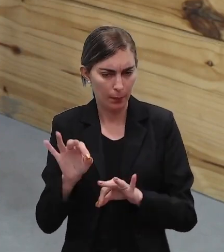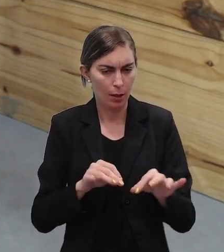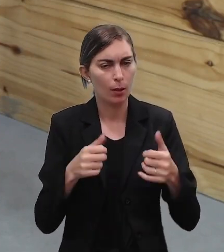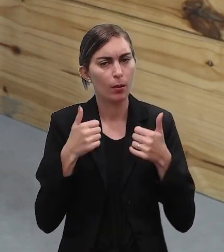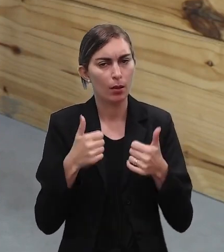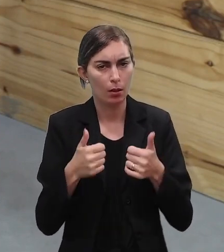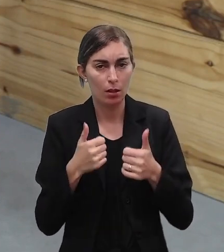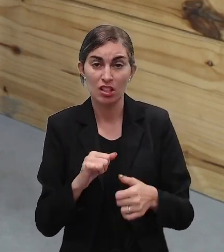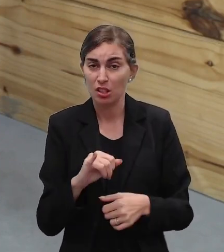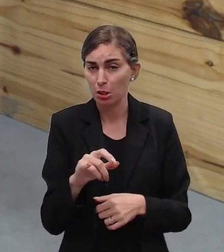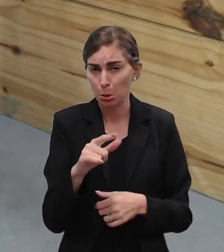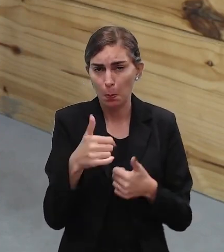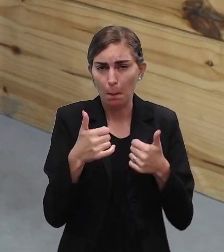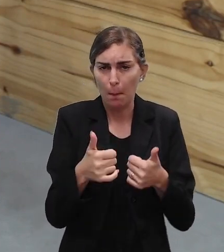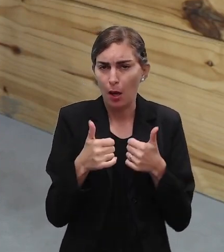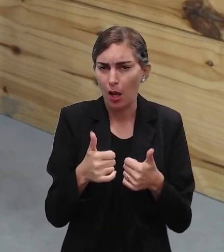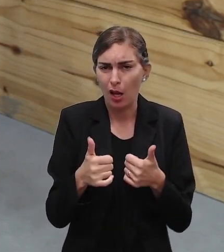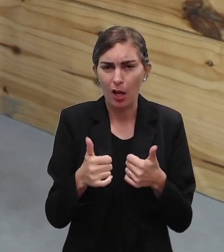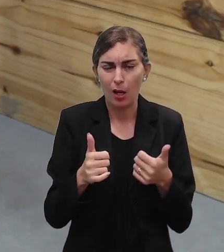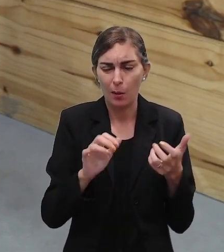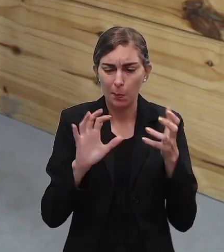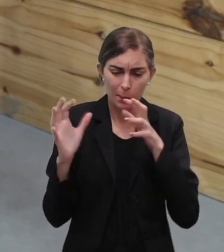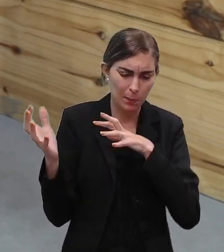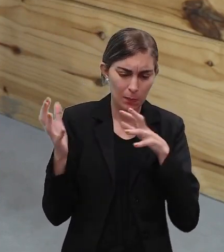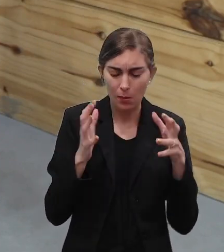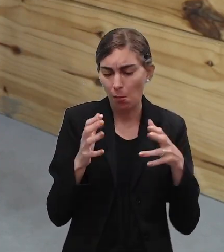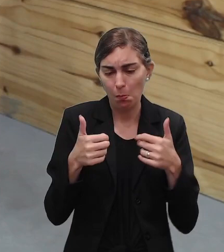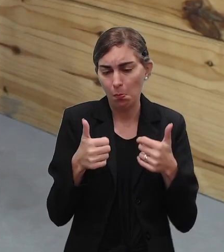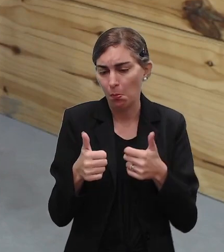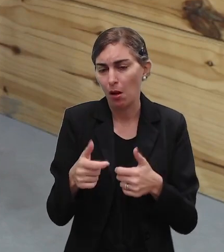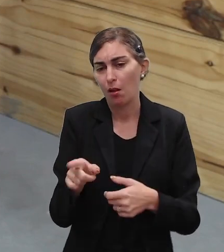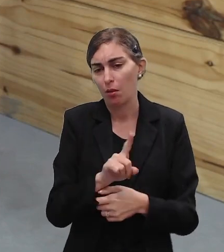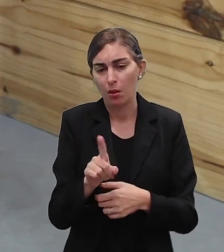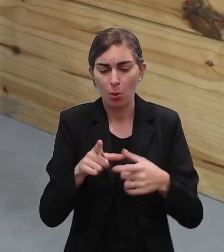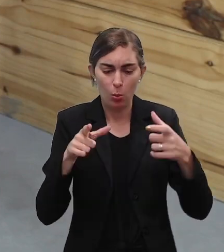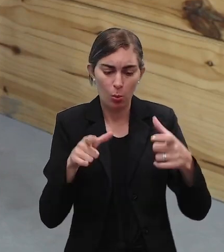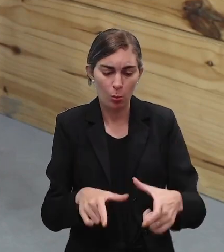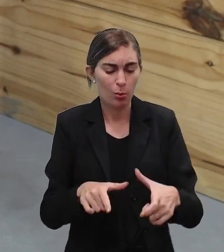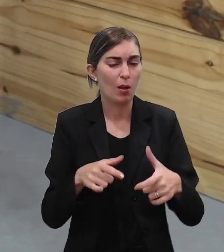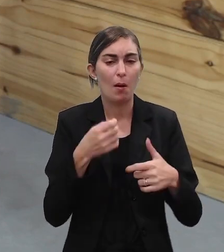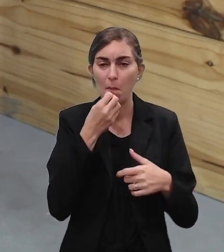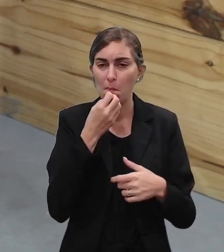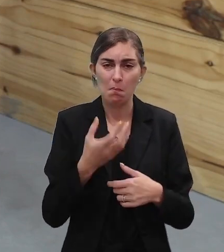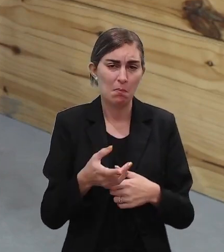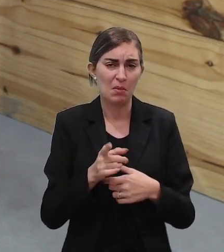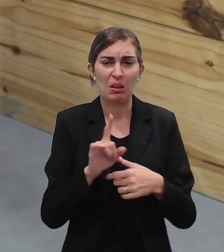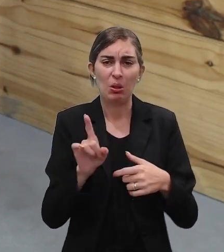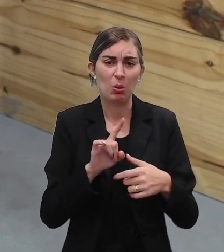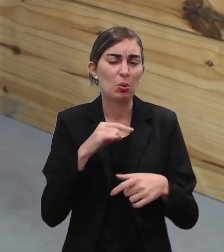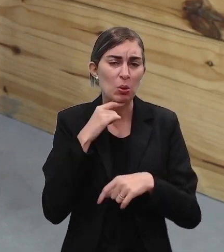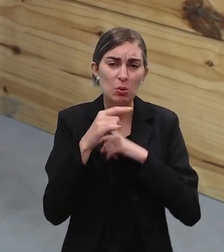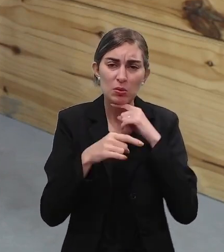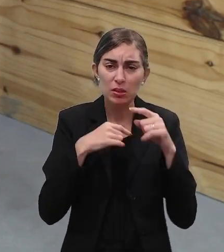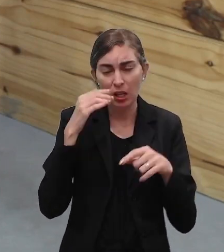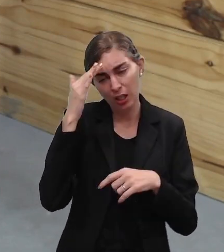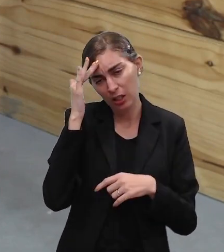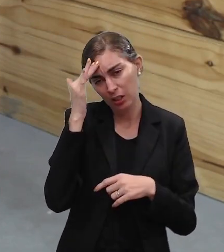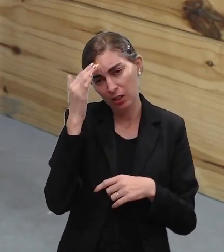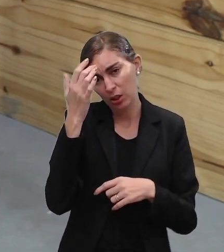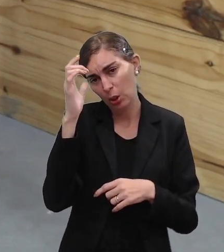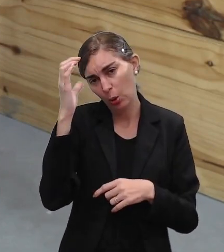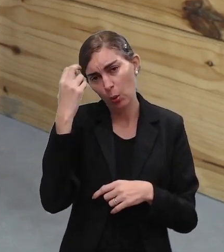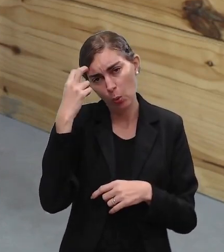porque se você não está bem com o clima, se você não está bem com o ambiente, se você não consegue entender a cultura